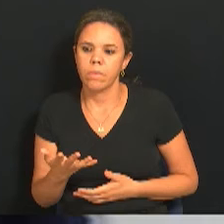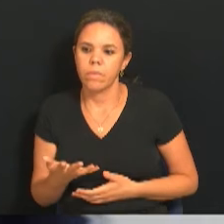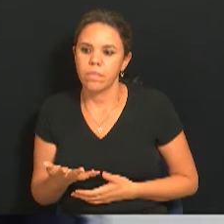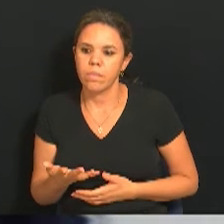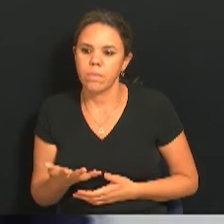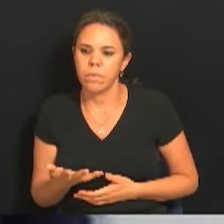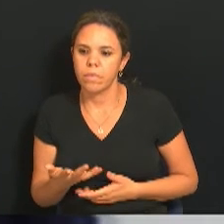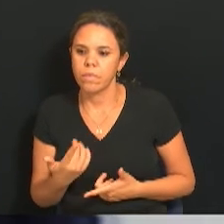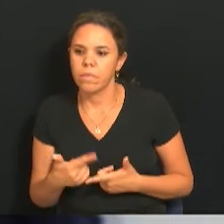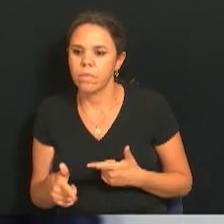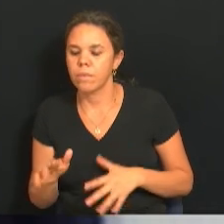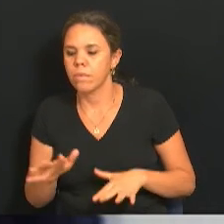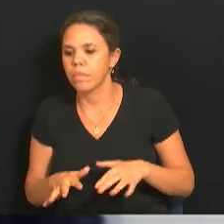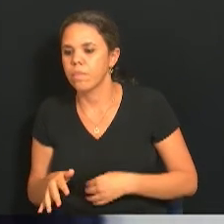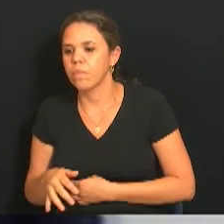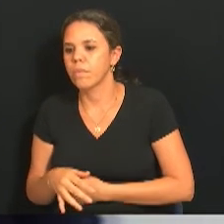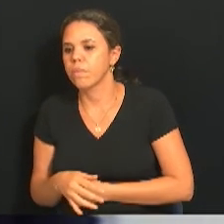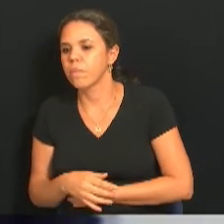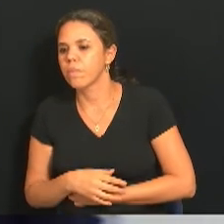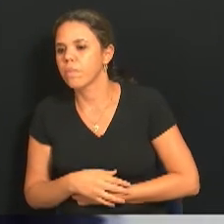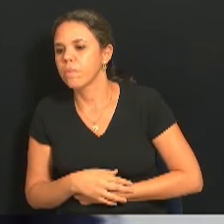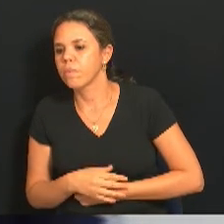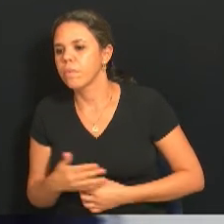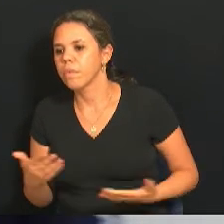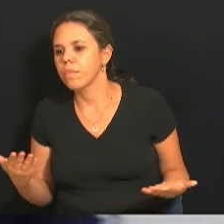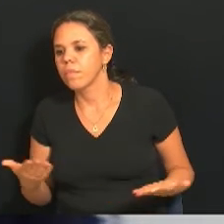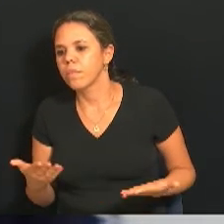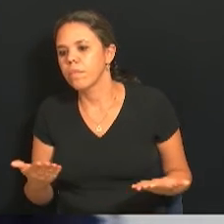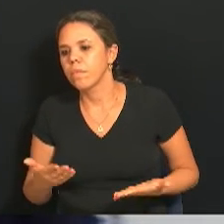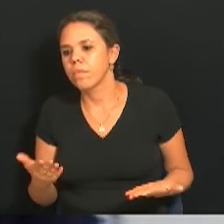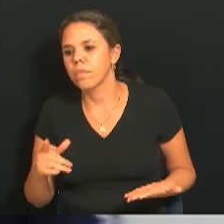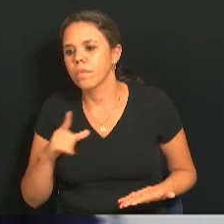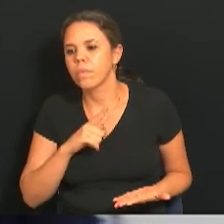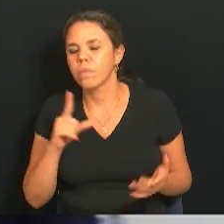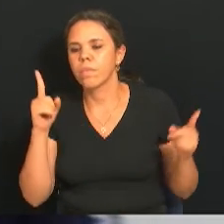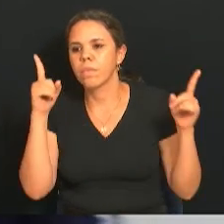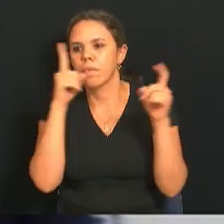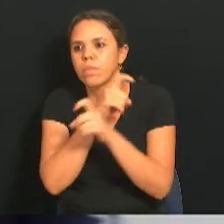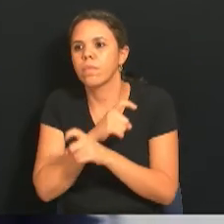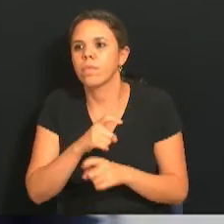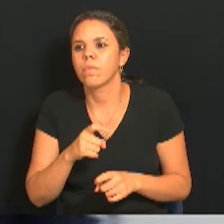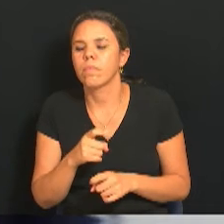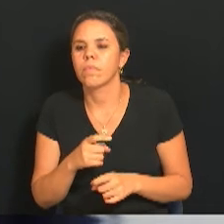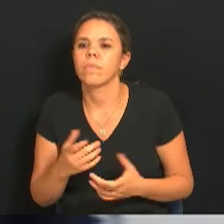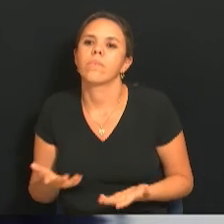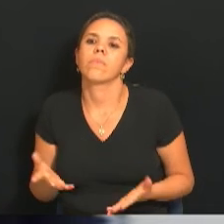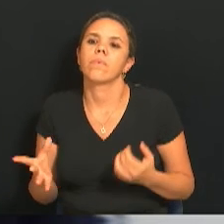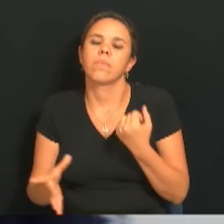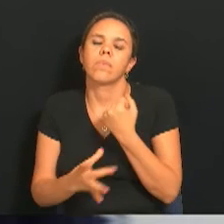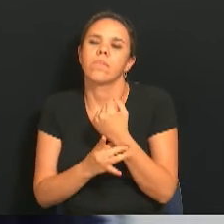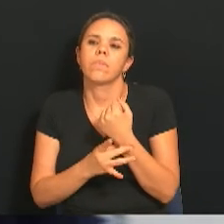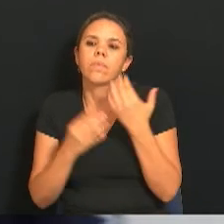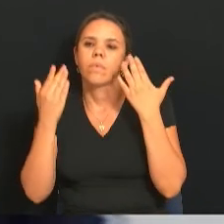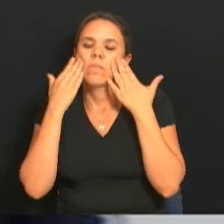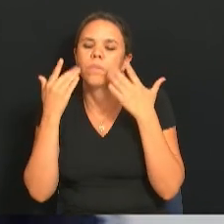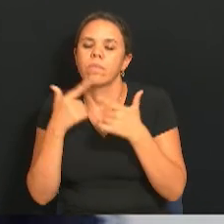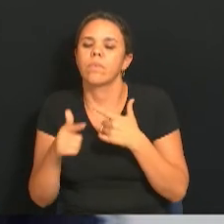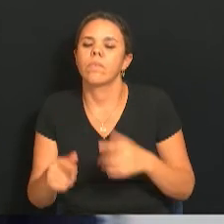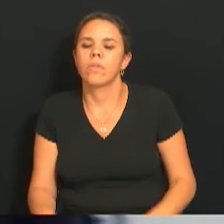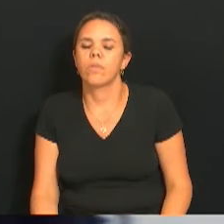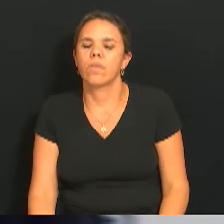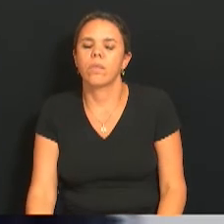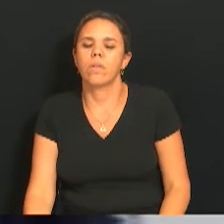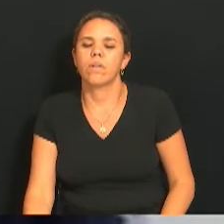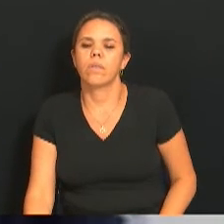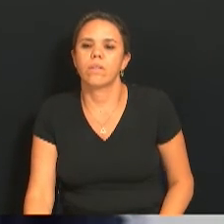as questões. Porque hoje existe uma dificuldade, então a segurança pública se depara com uma série de situações, a PM, a